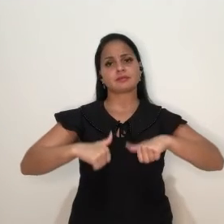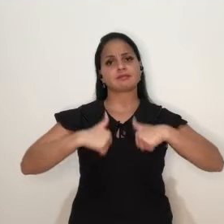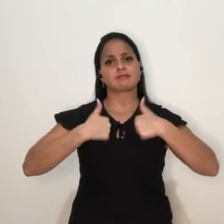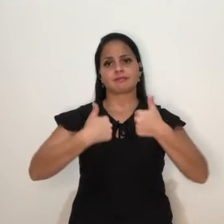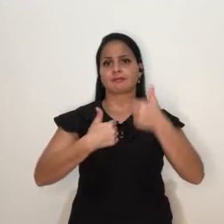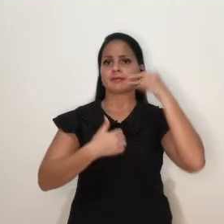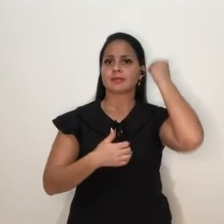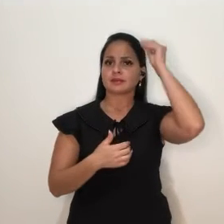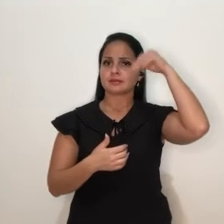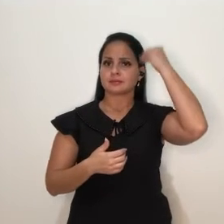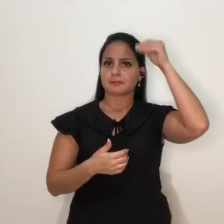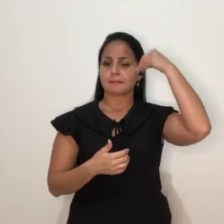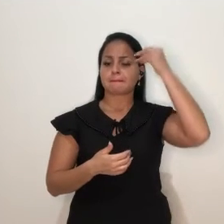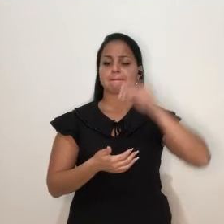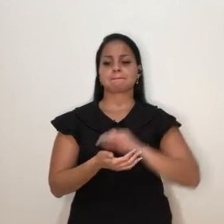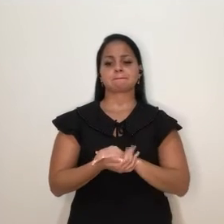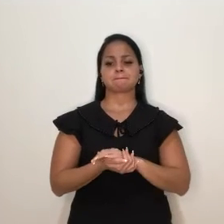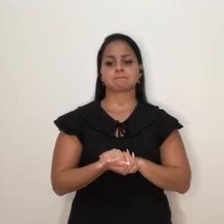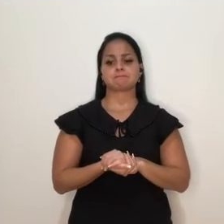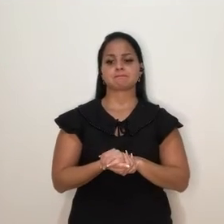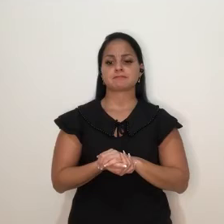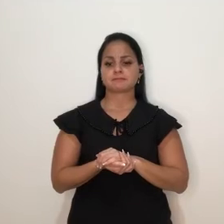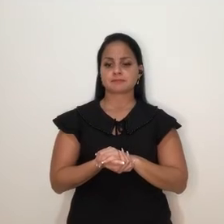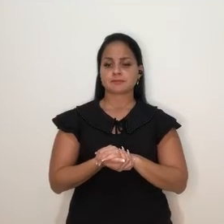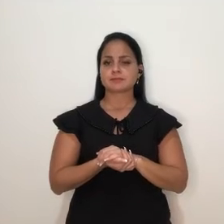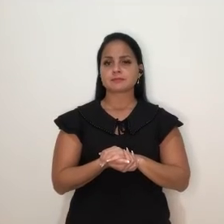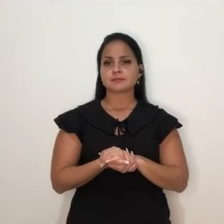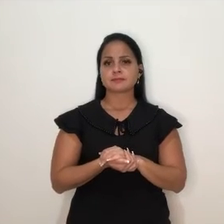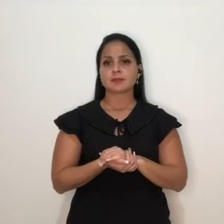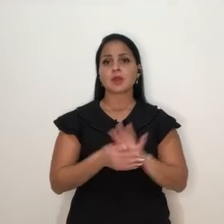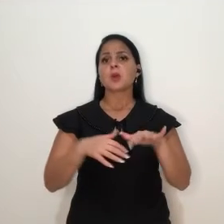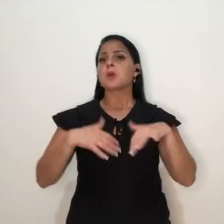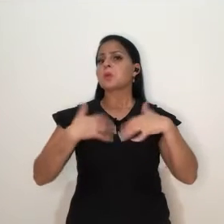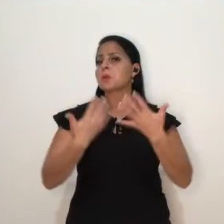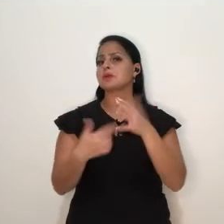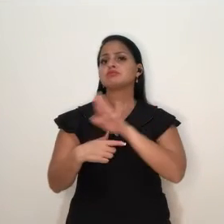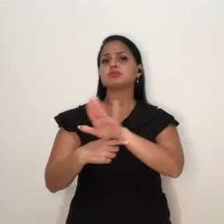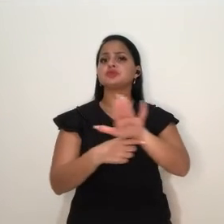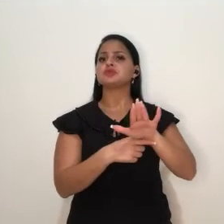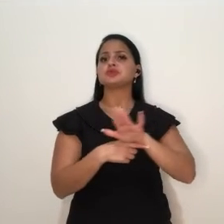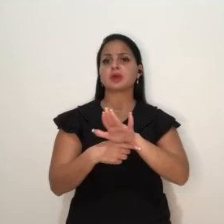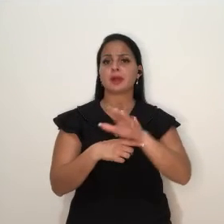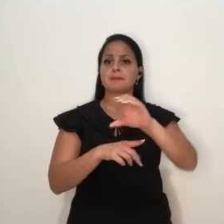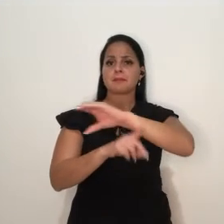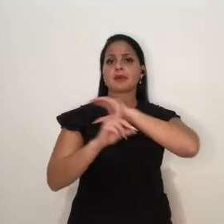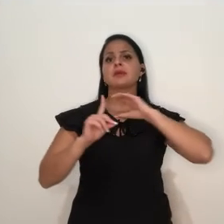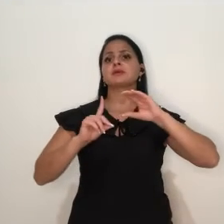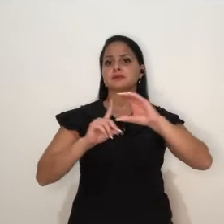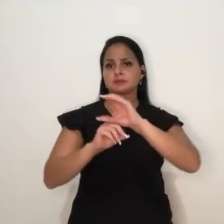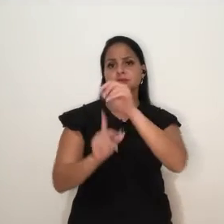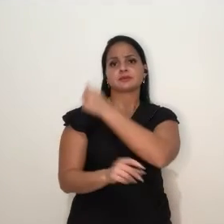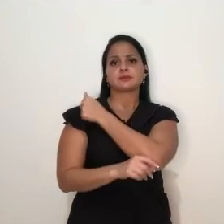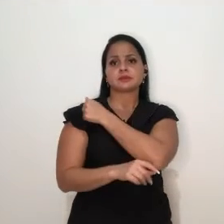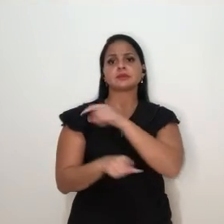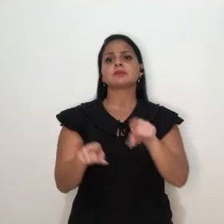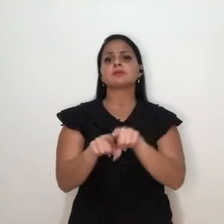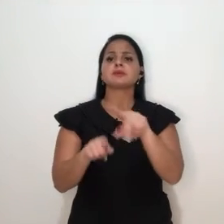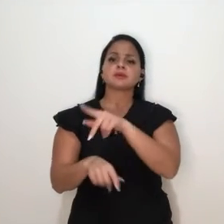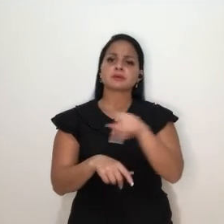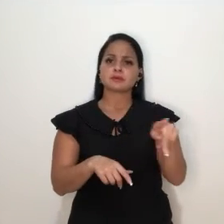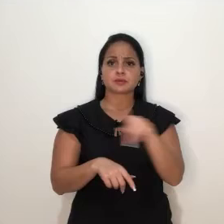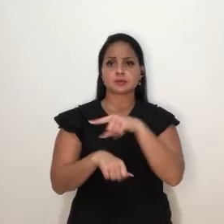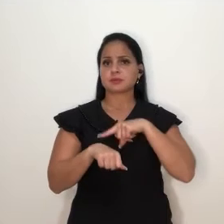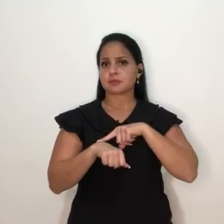Quais foram as minhas contribuições para a comunidade de estudantes e professores durante a realização do programa? Imagino